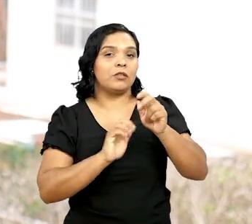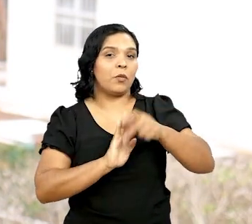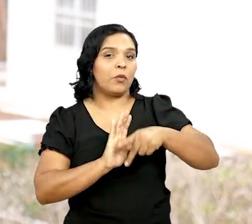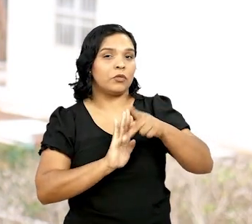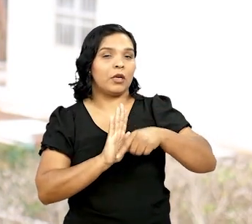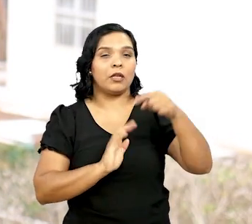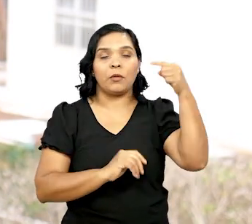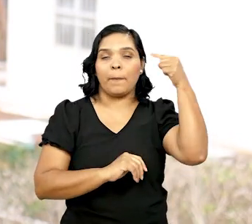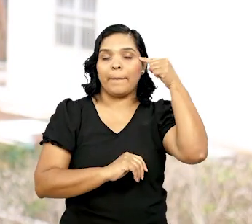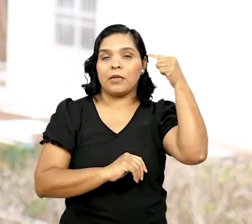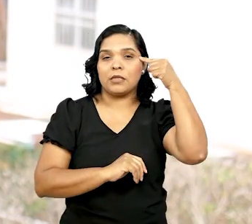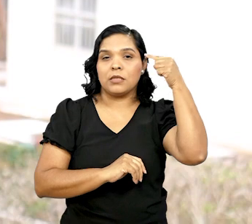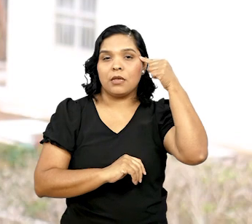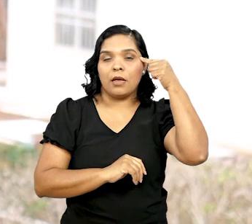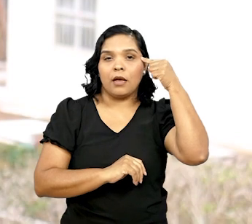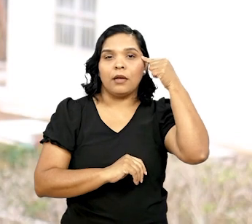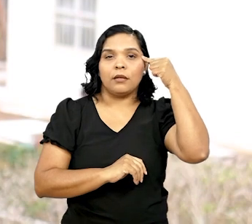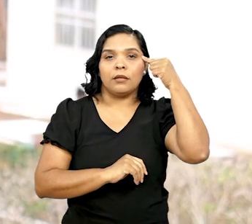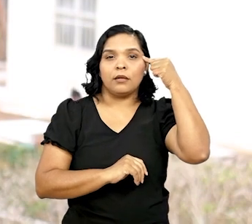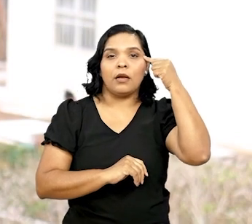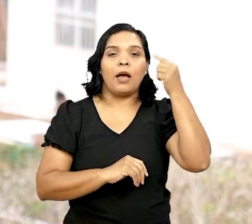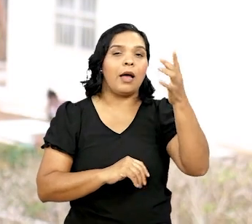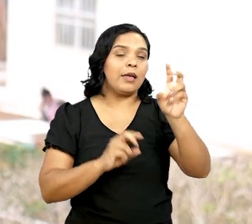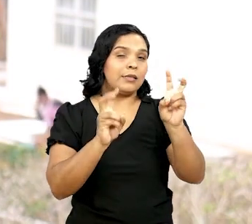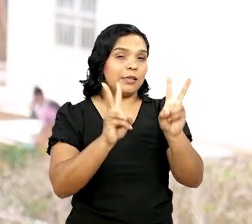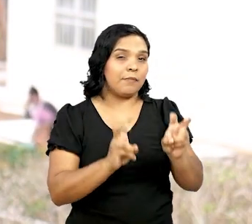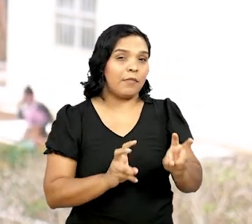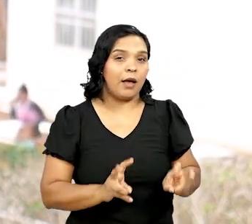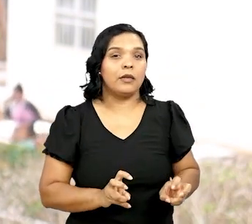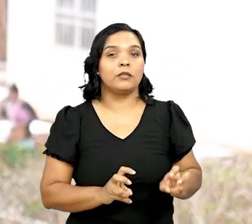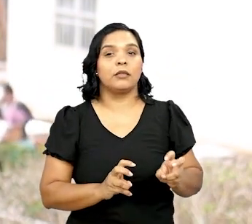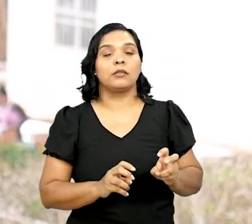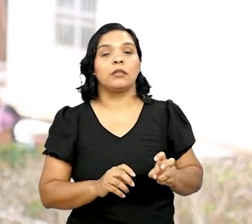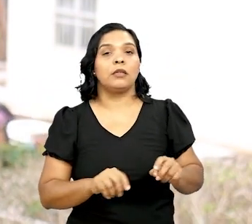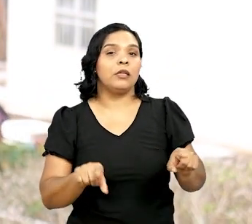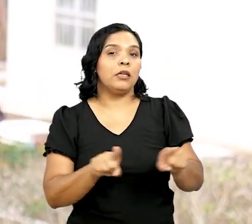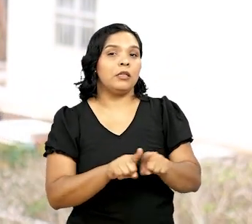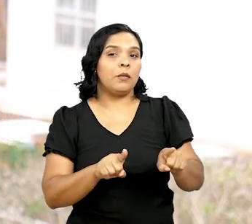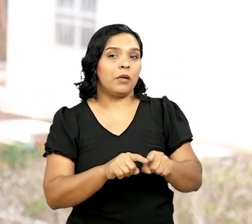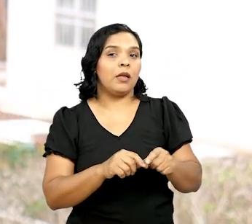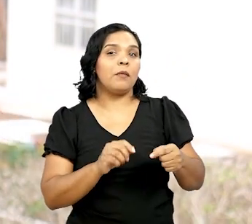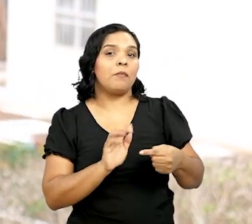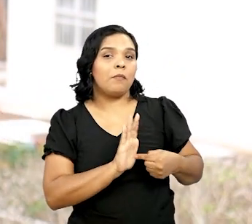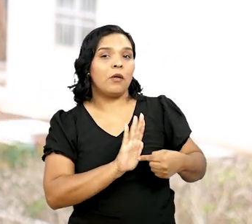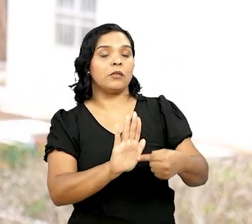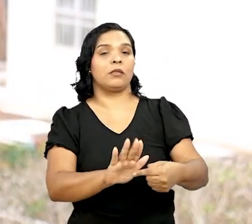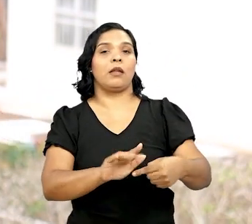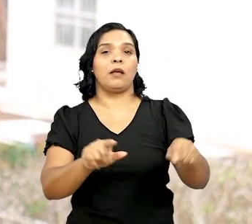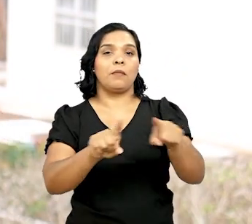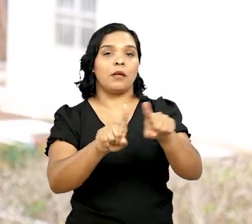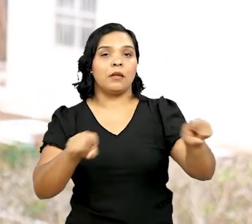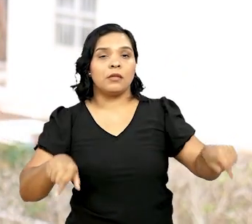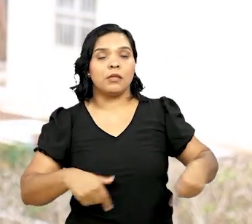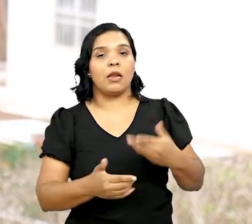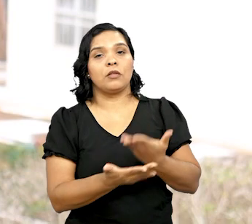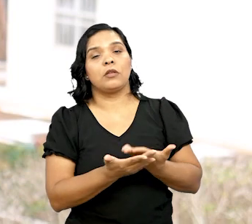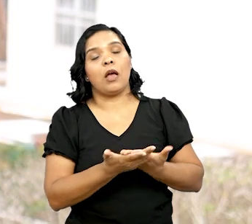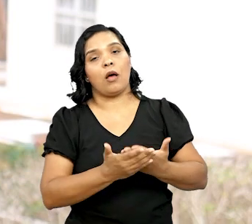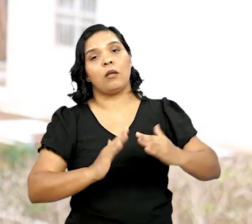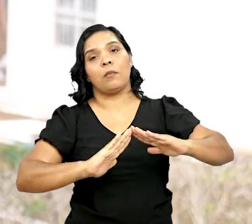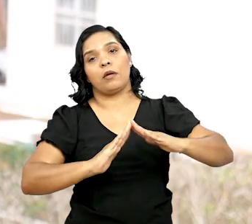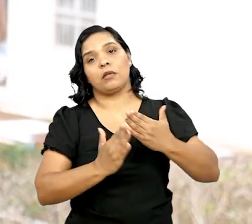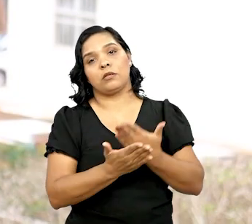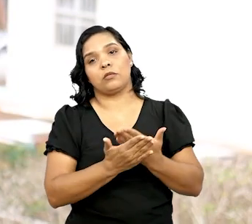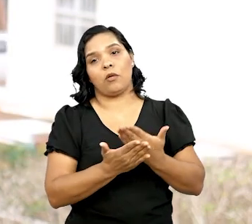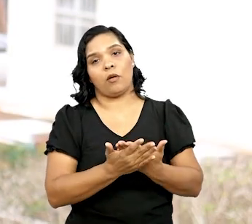fazer esses projetos, que não dá para pensar essas temáticas, que não dá para, inclusive, trazer coisas para a sala de